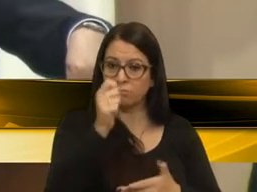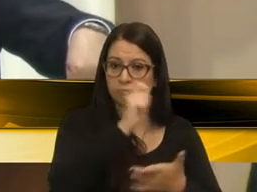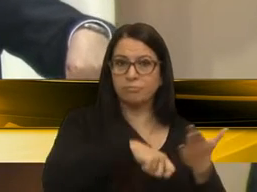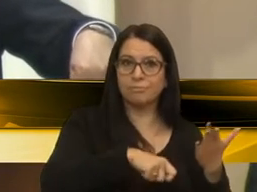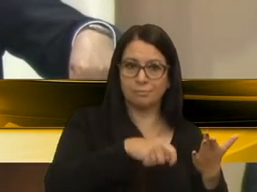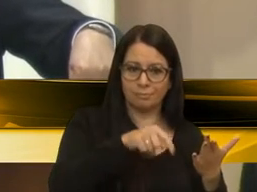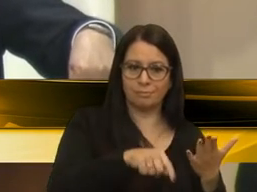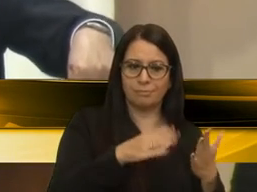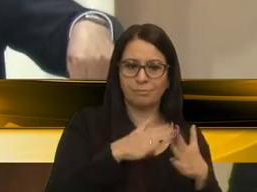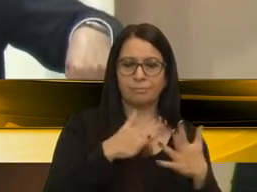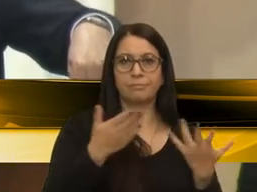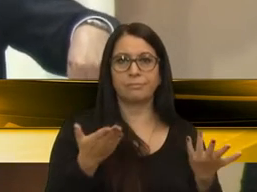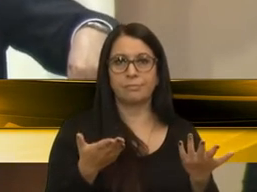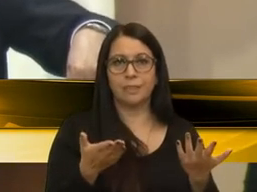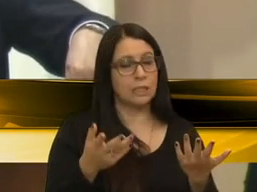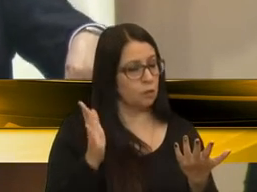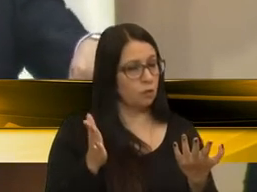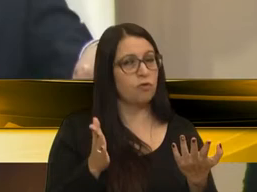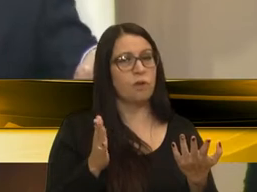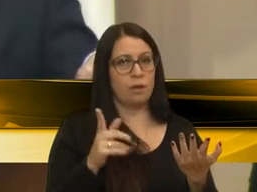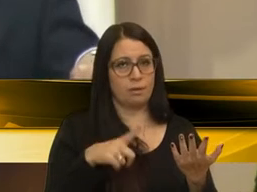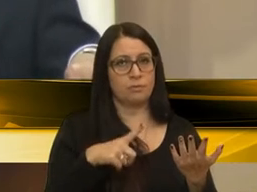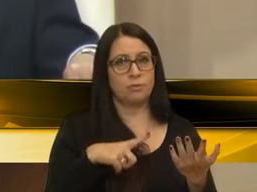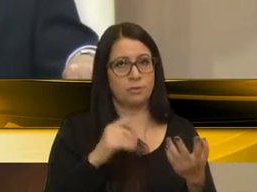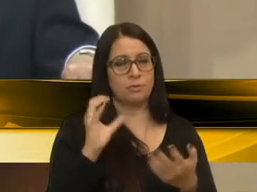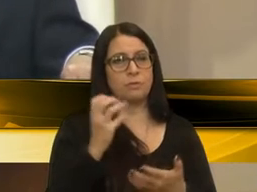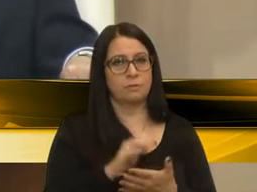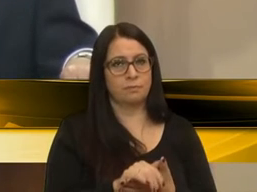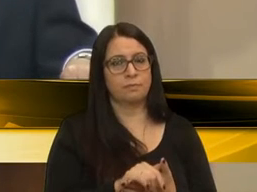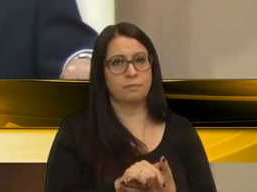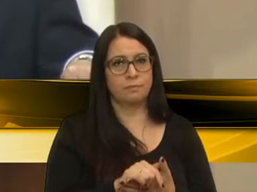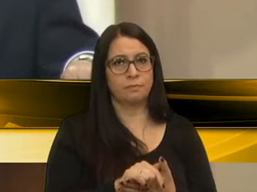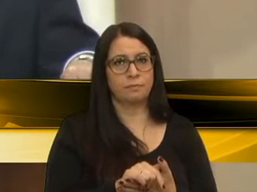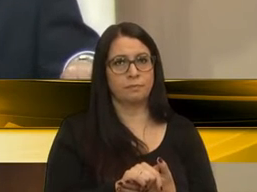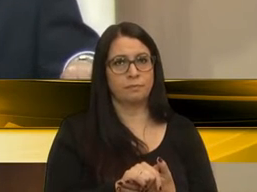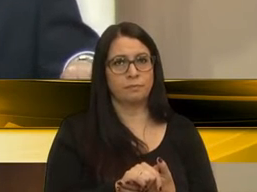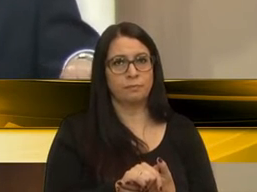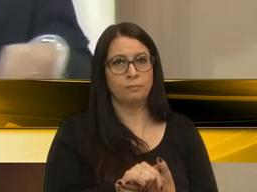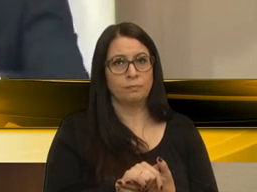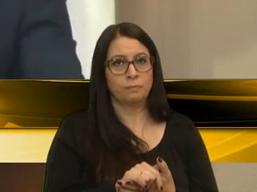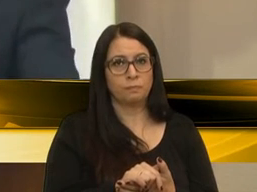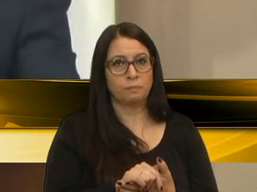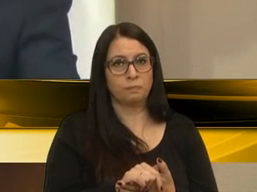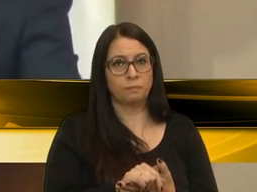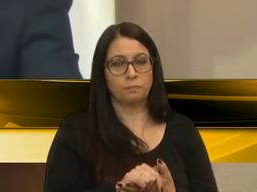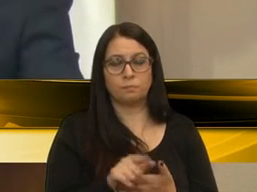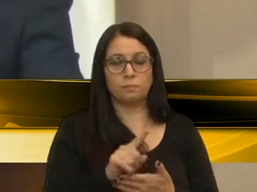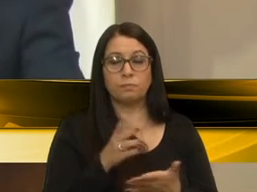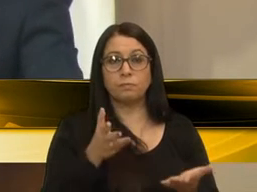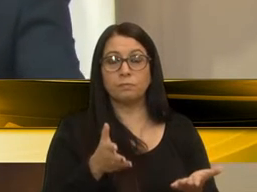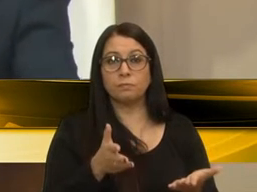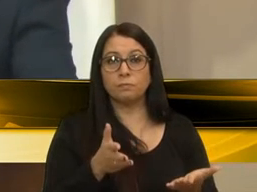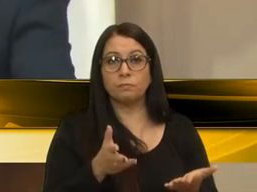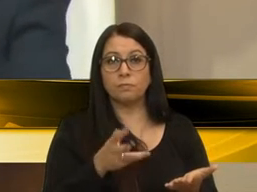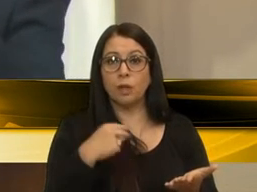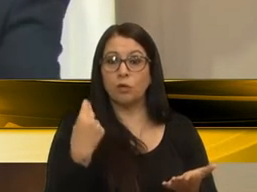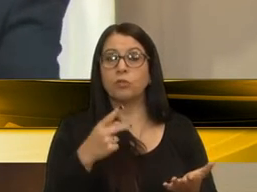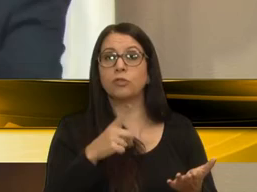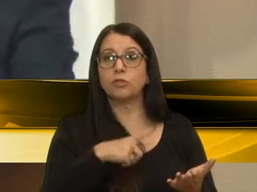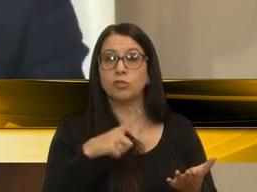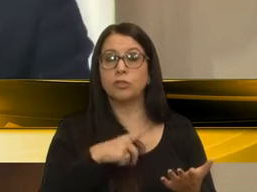casa, isso já estava solucionado. Não agora. Nós já